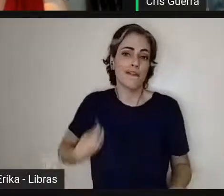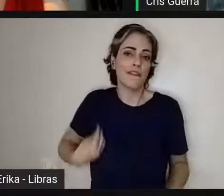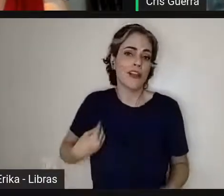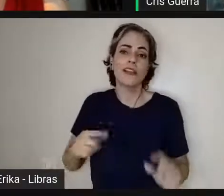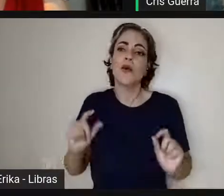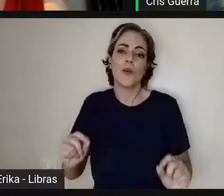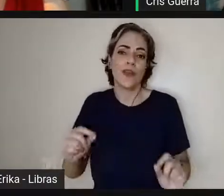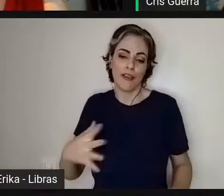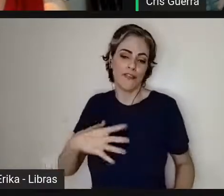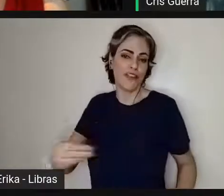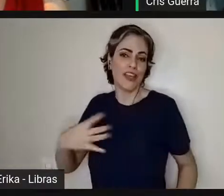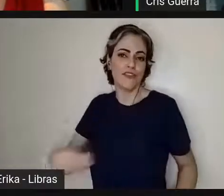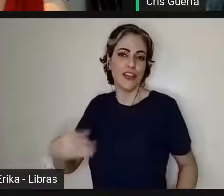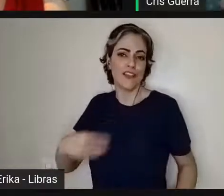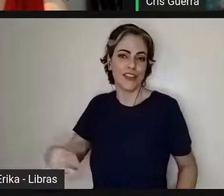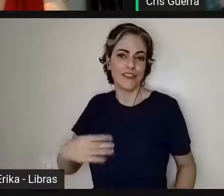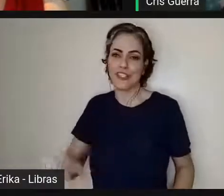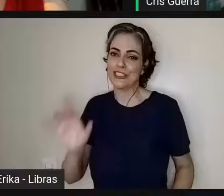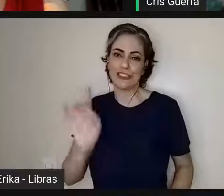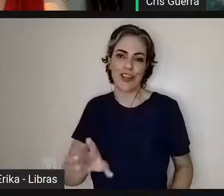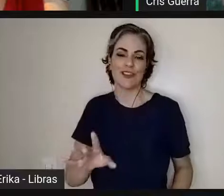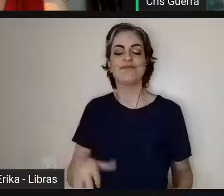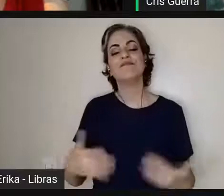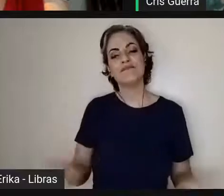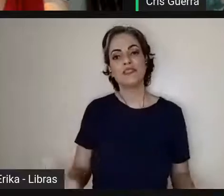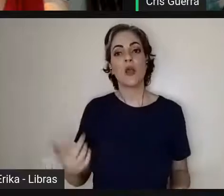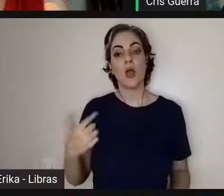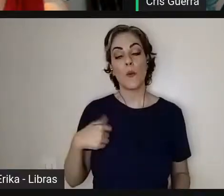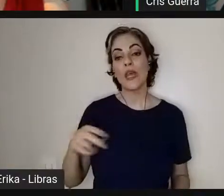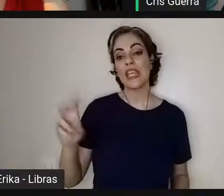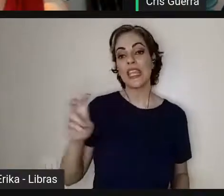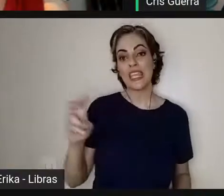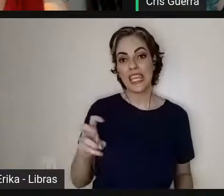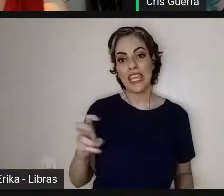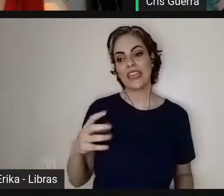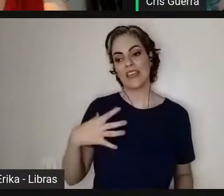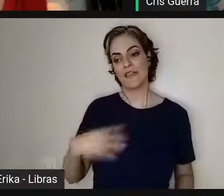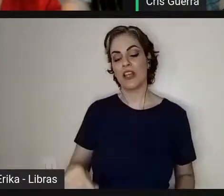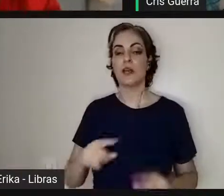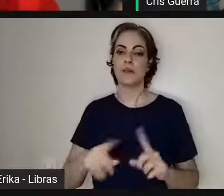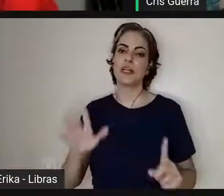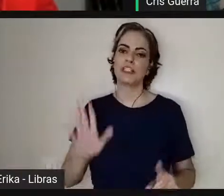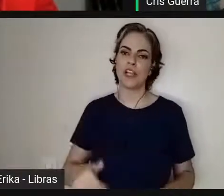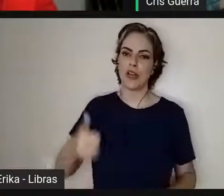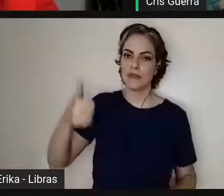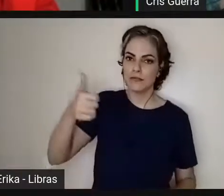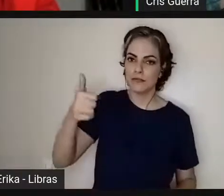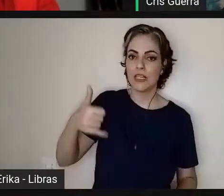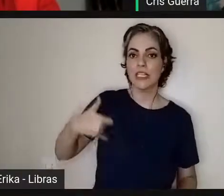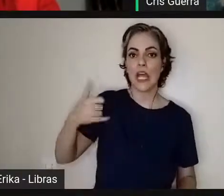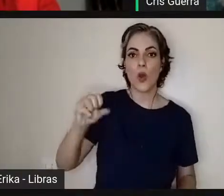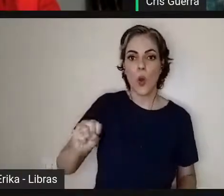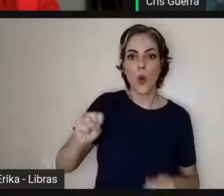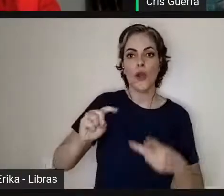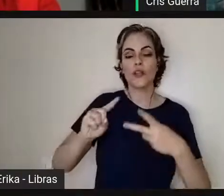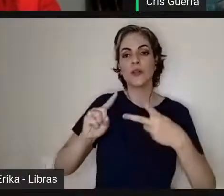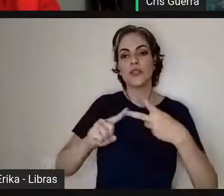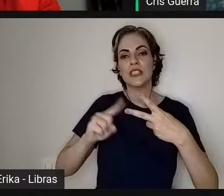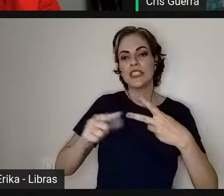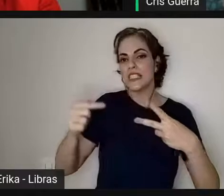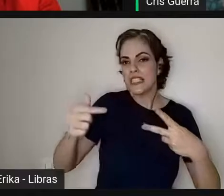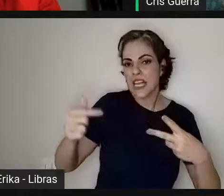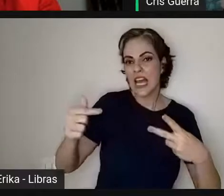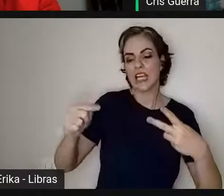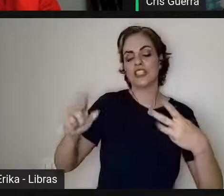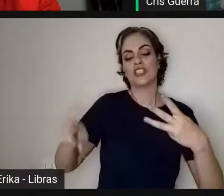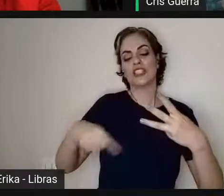E aí eu vim a 5ª filha, mas já tinha uma escadinha, né? Já tinha um irmão de 8 anos, um outro irmão de 7 anos